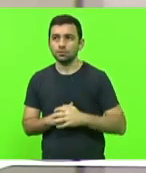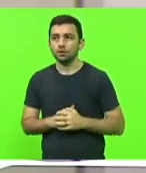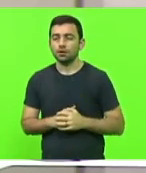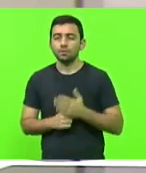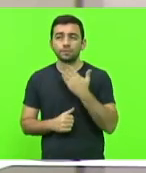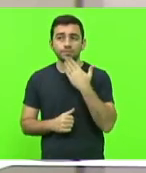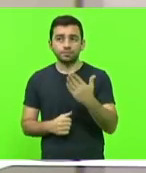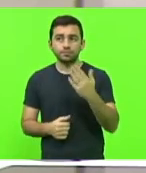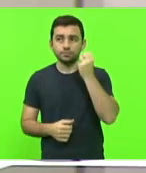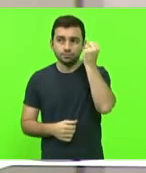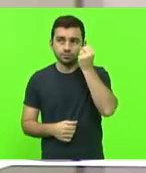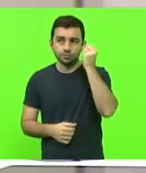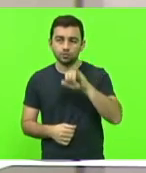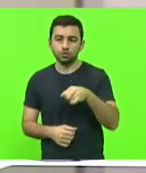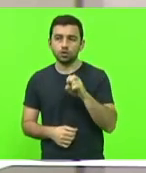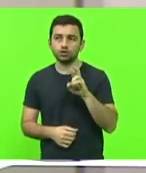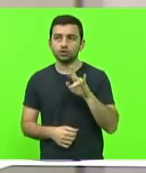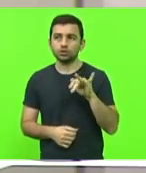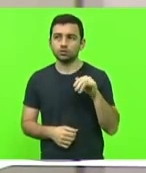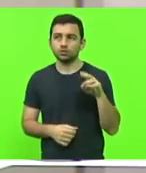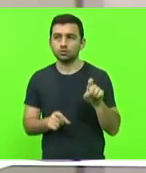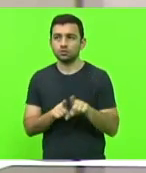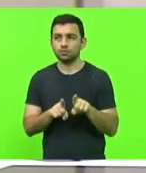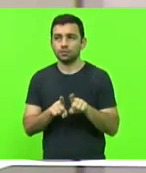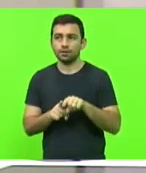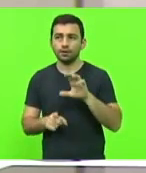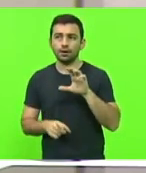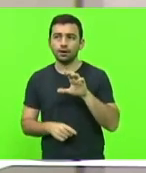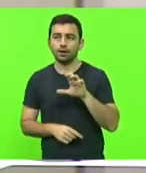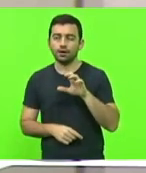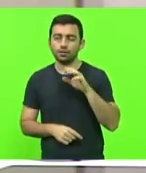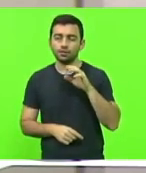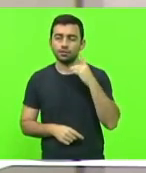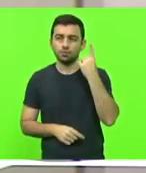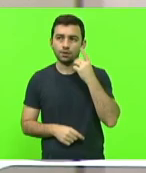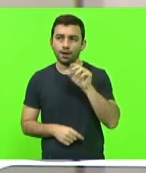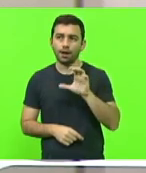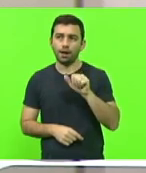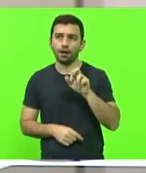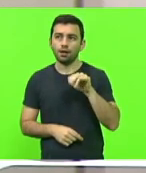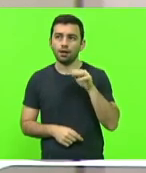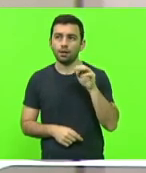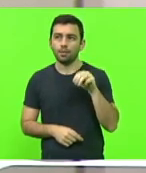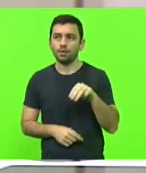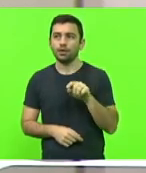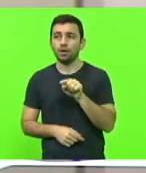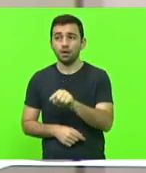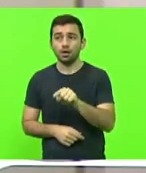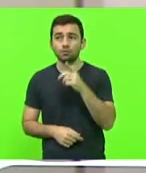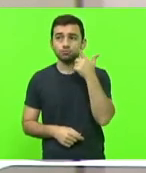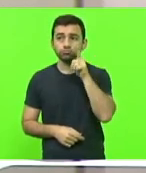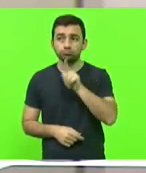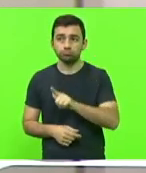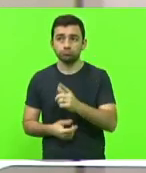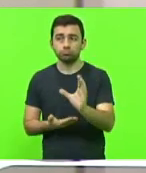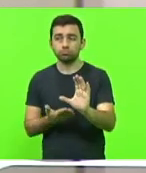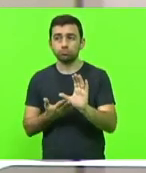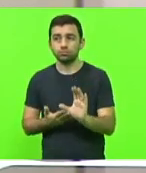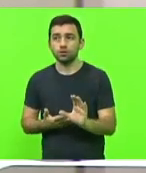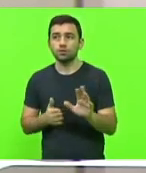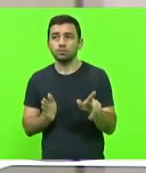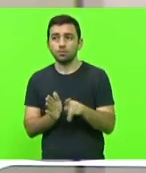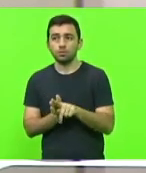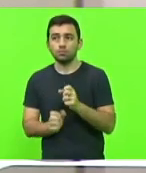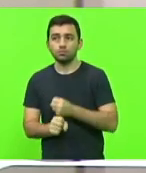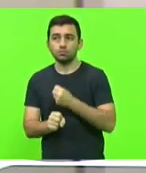ao senador Jorginho Melo e à deputada Carmen, a deputada federal Carmen Zanotto, pela obtenção de recursos para a construção